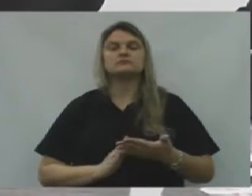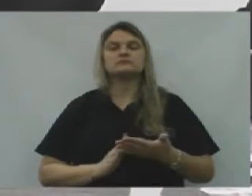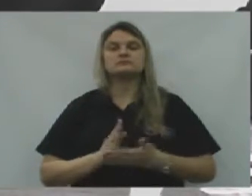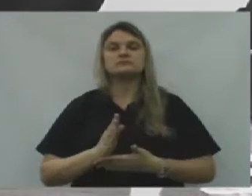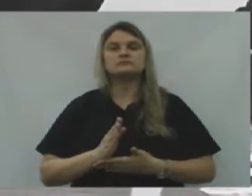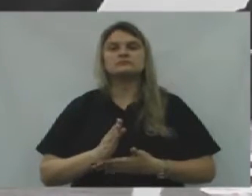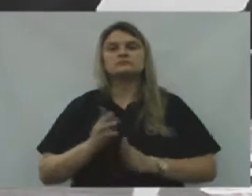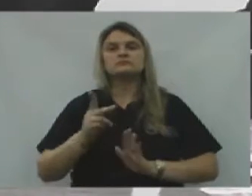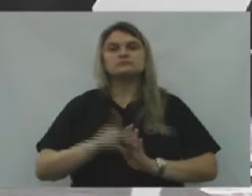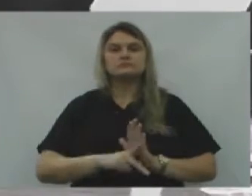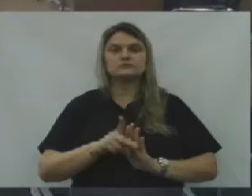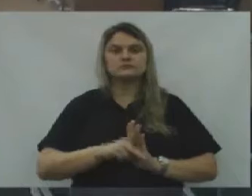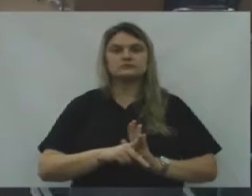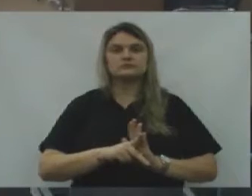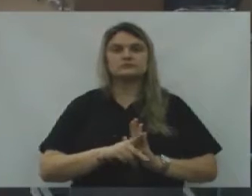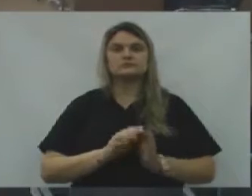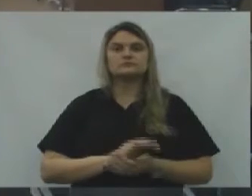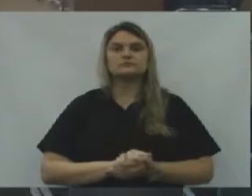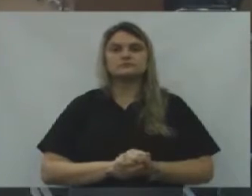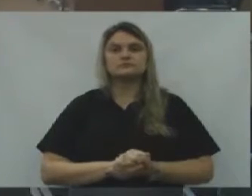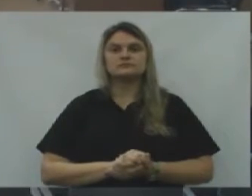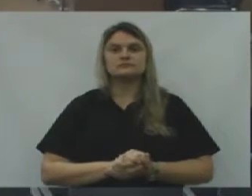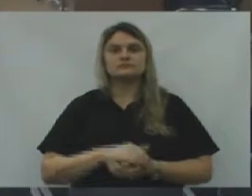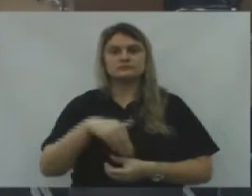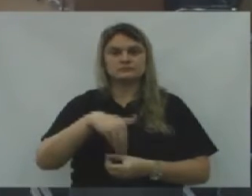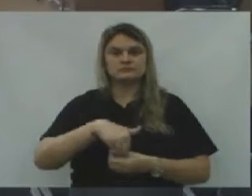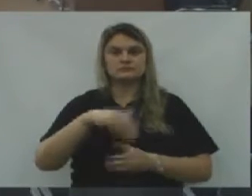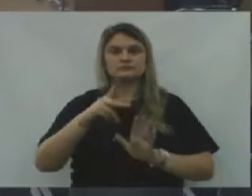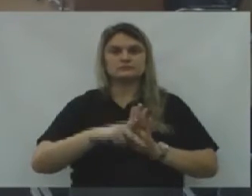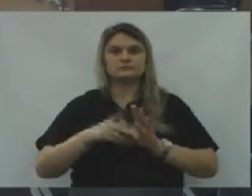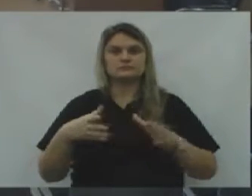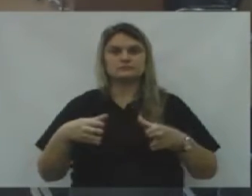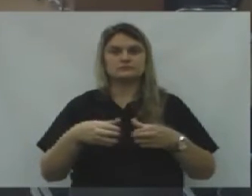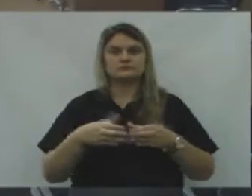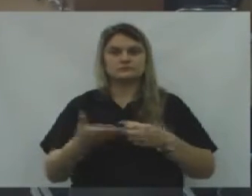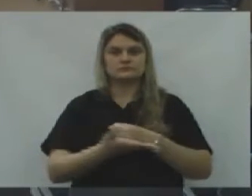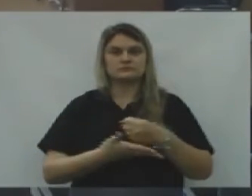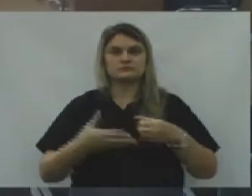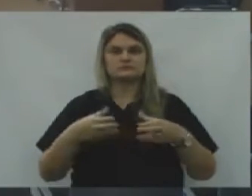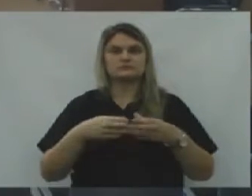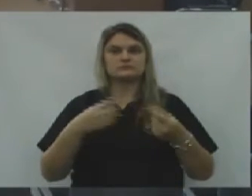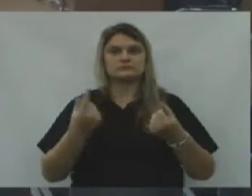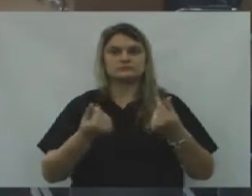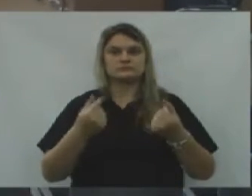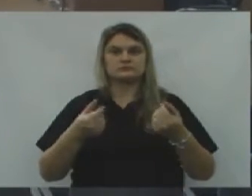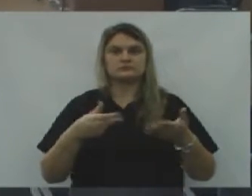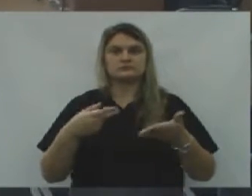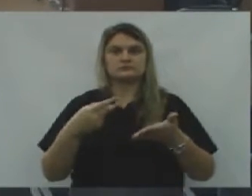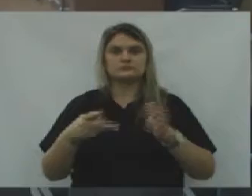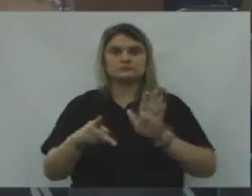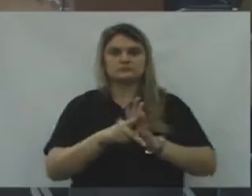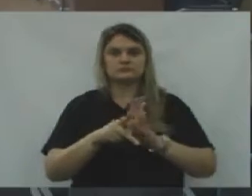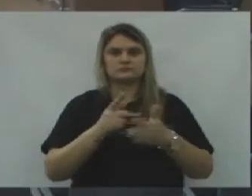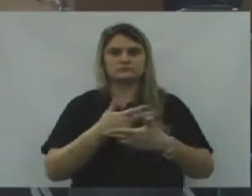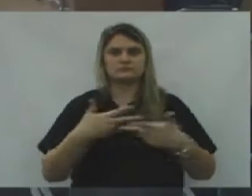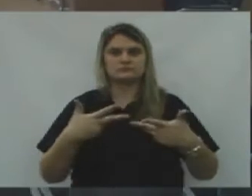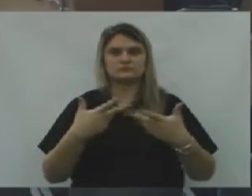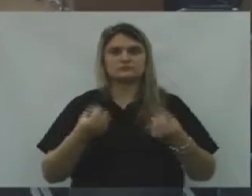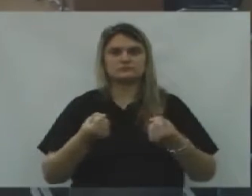Aprovado o parecer. Votação do parecer fundamentado da Comissão de Finanças, Orçamento e Patrimônio,